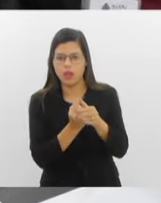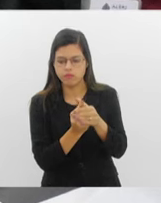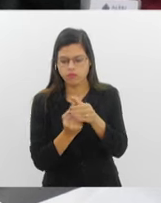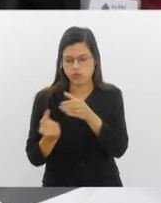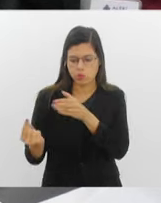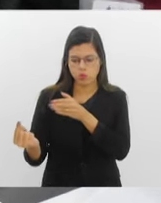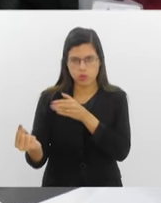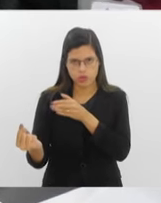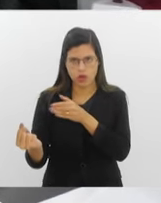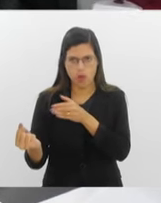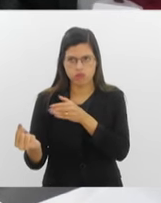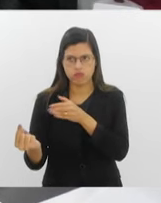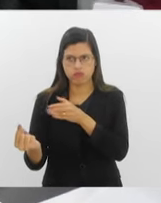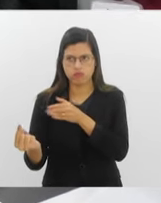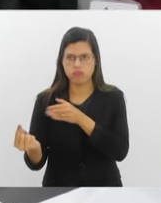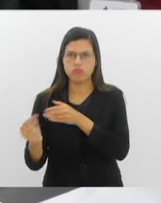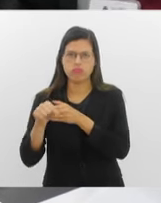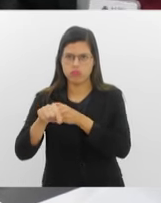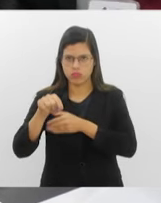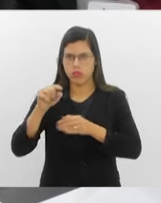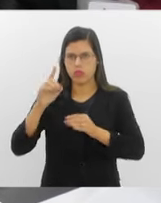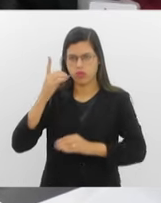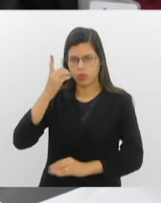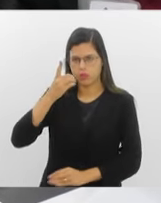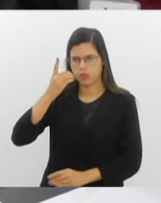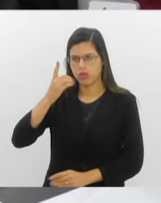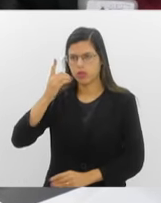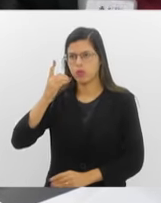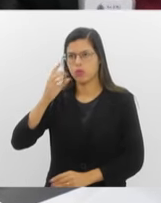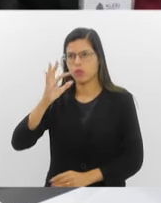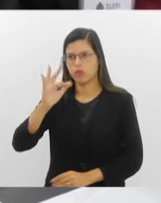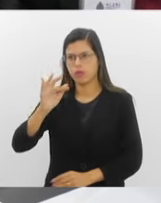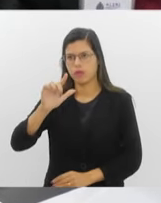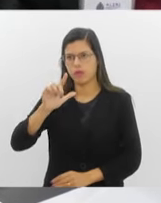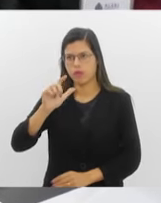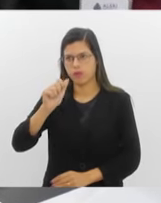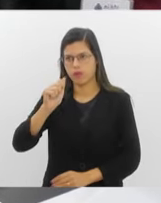deputado Flávio Serafini, deixando claro, desde que não sejam provas